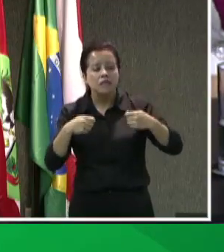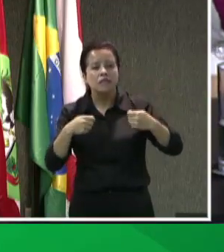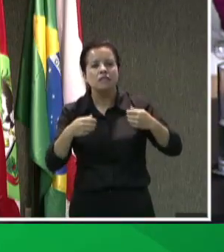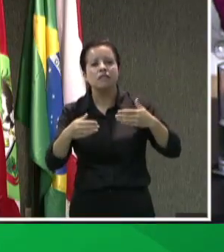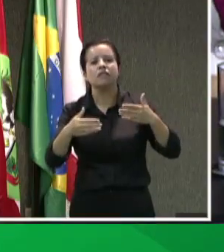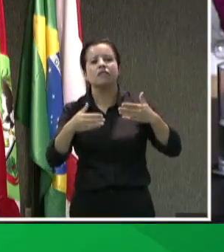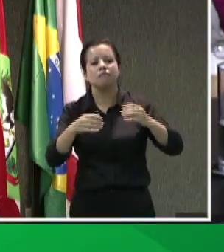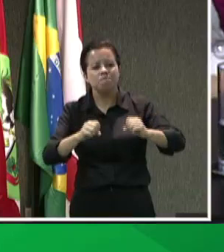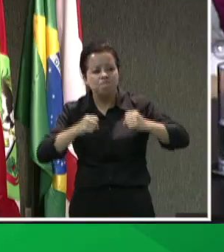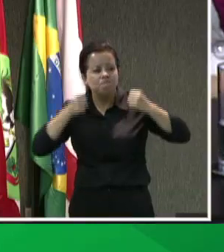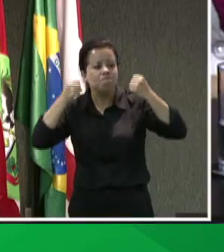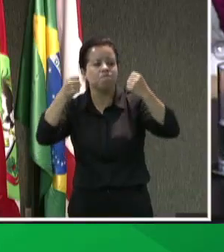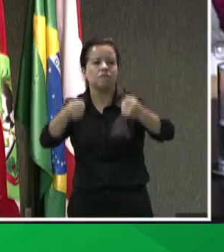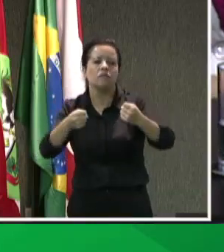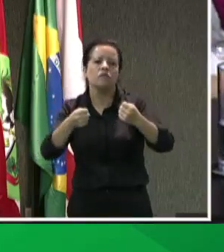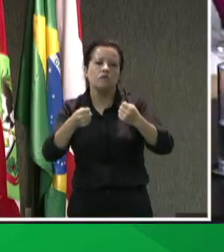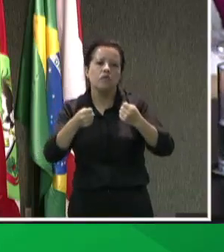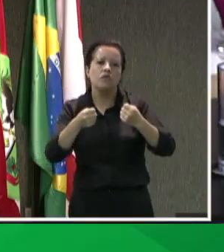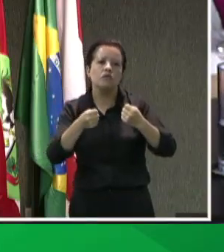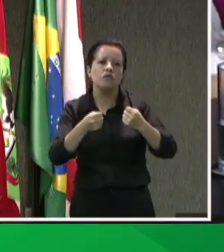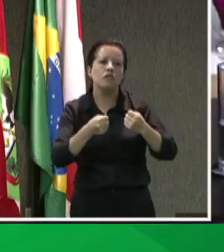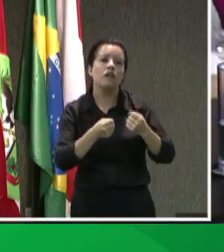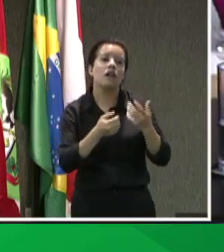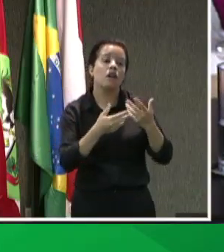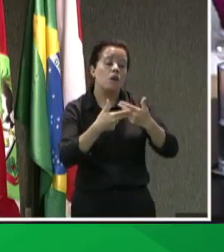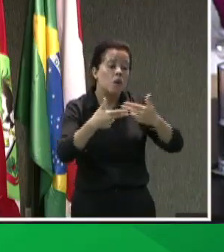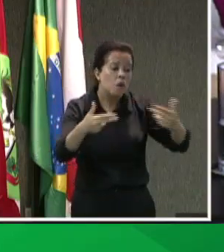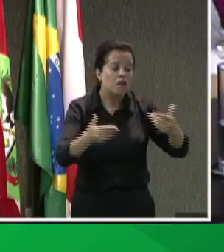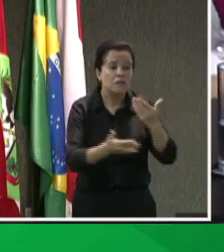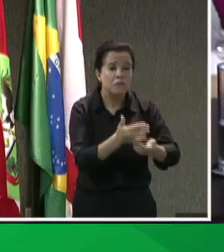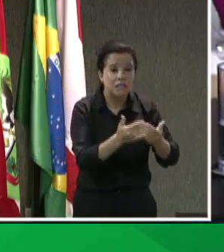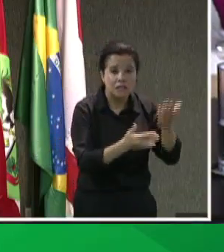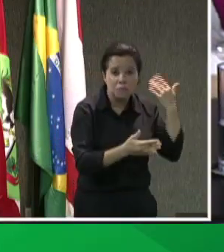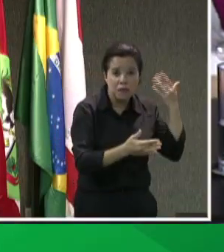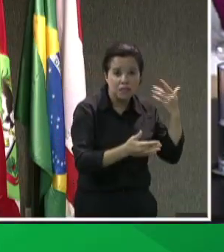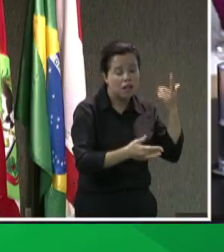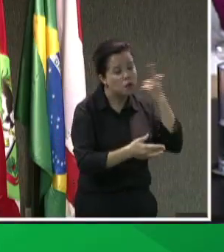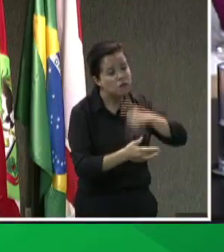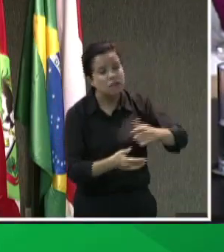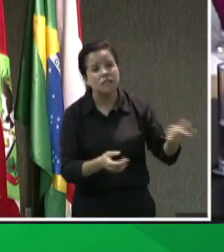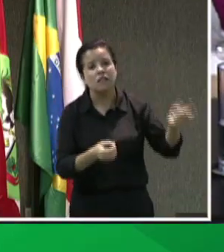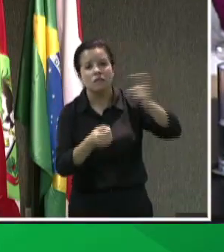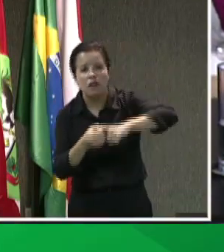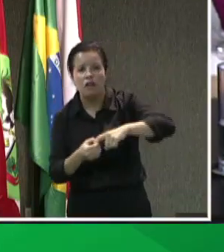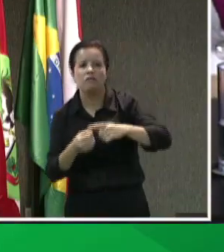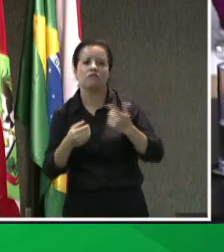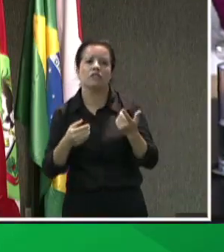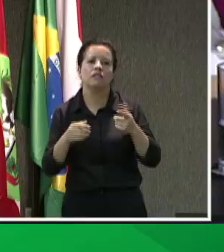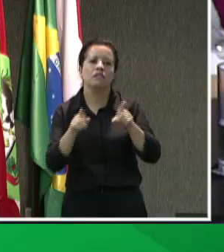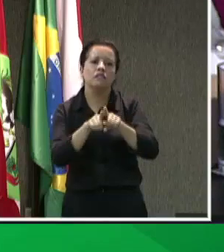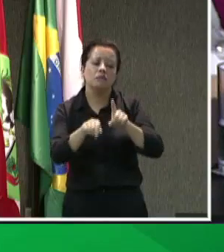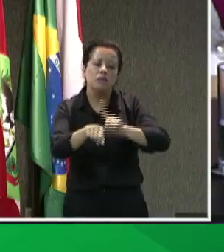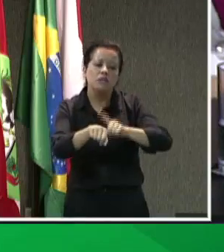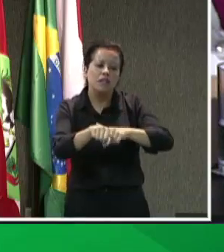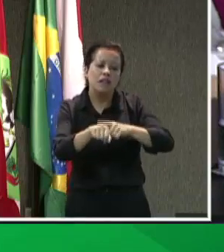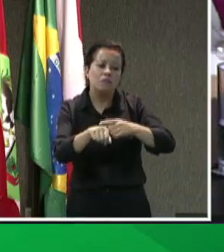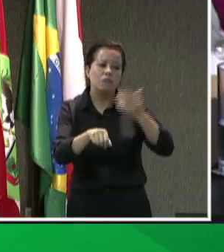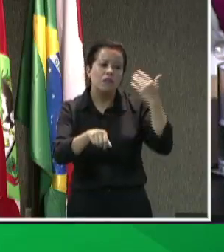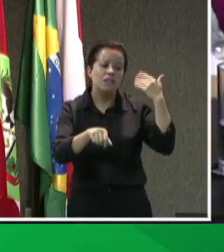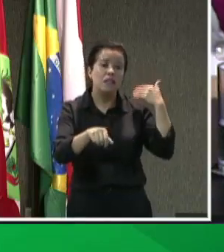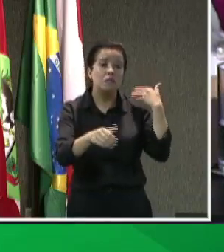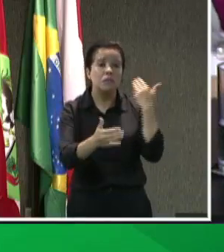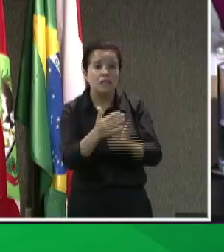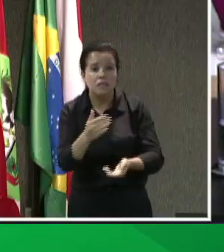possa recuperar o que foi perdido e ir além e buscar o tempo perdido do nosso país, com políticas públicas